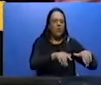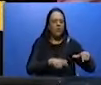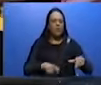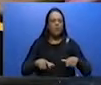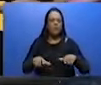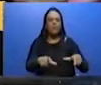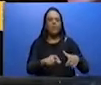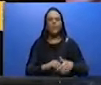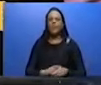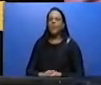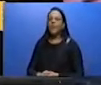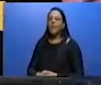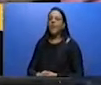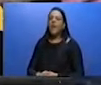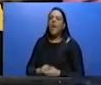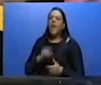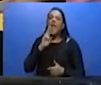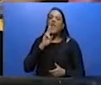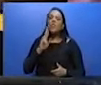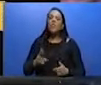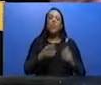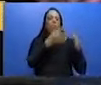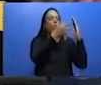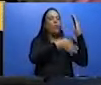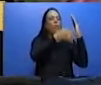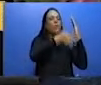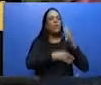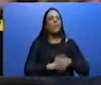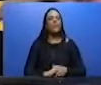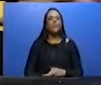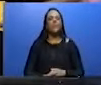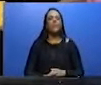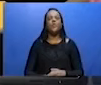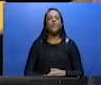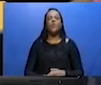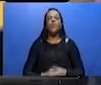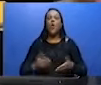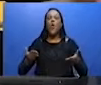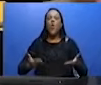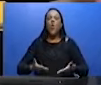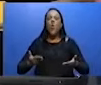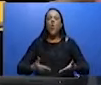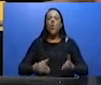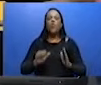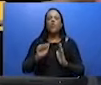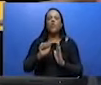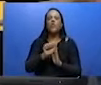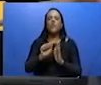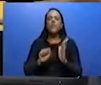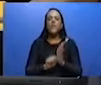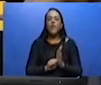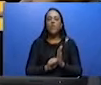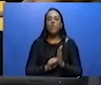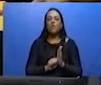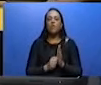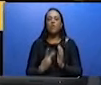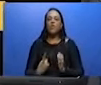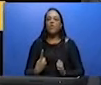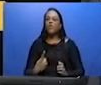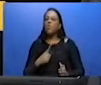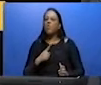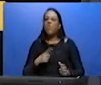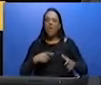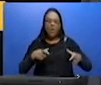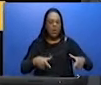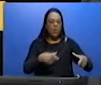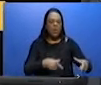tudo aqui, ó. Onde que vende hoje, no século XXI? Onde que a gente acha açúcar para comprar?